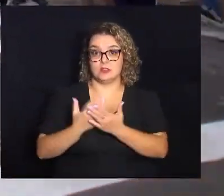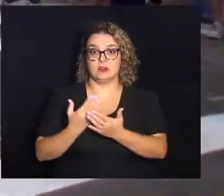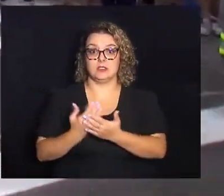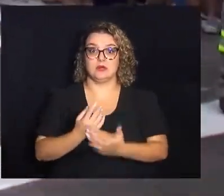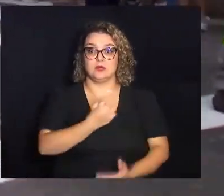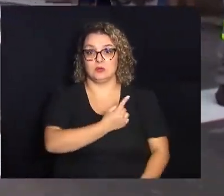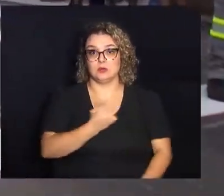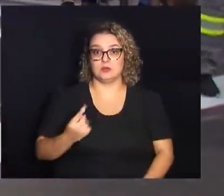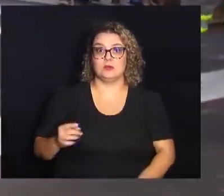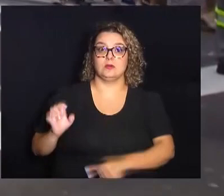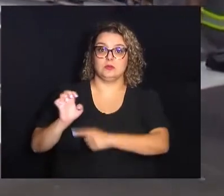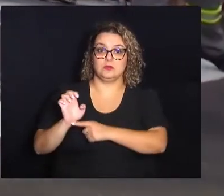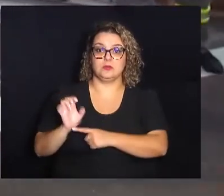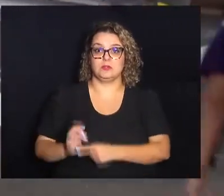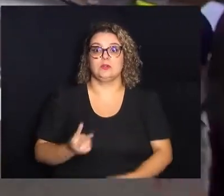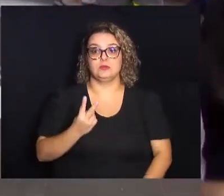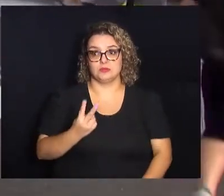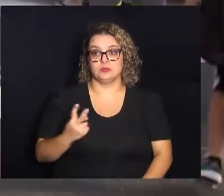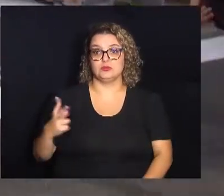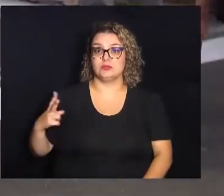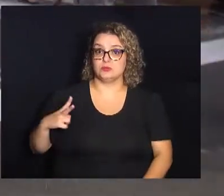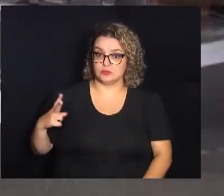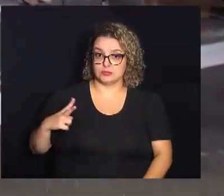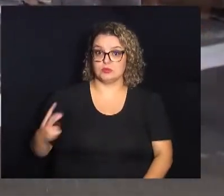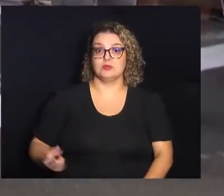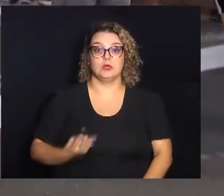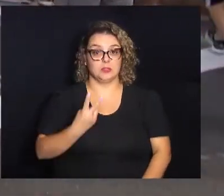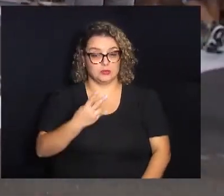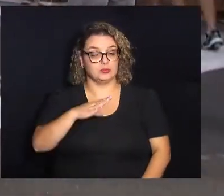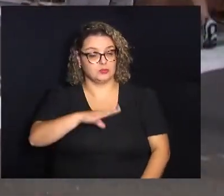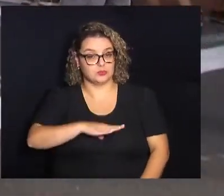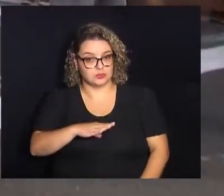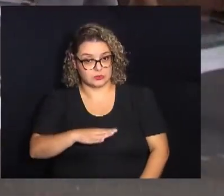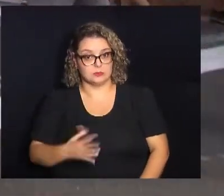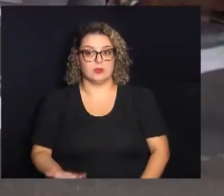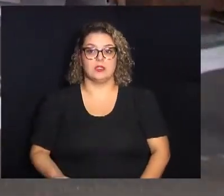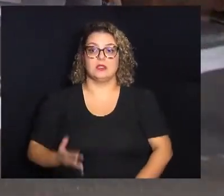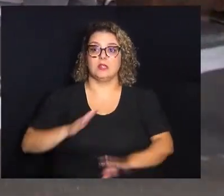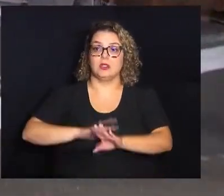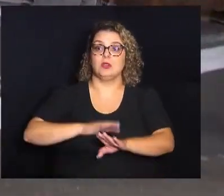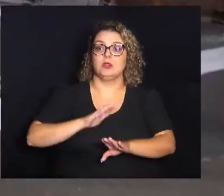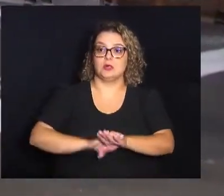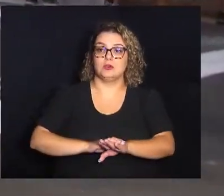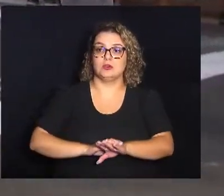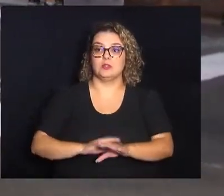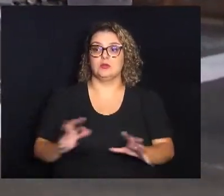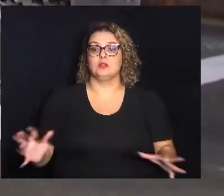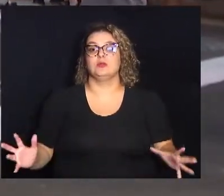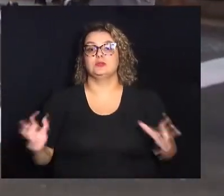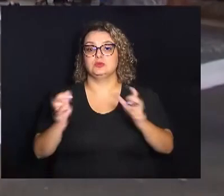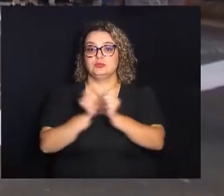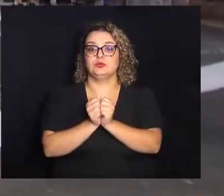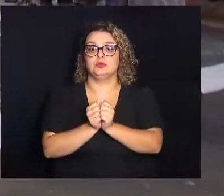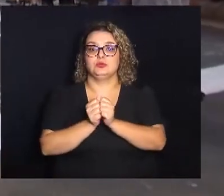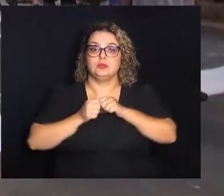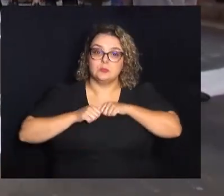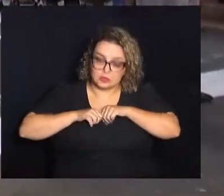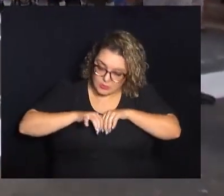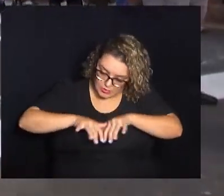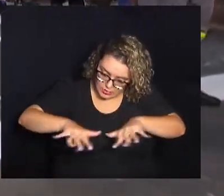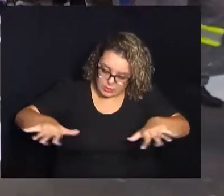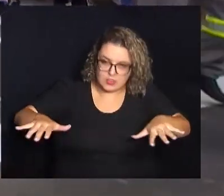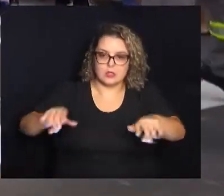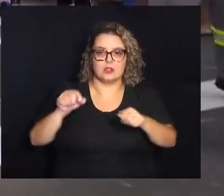escolas estaduais, 2 escolas particulares e 2 municipais, e as ações estão alinhadas à ampliação que nós